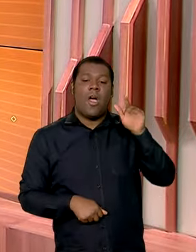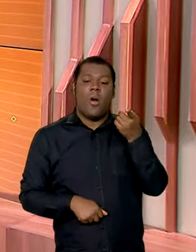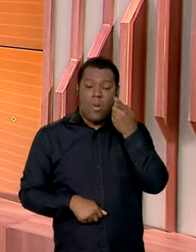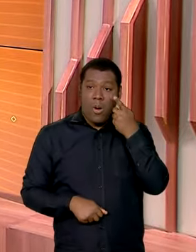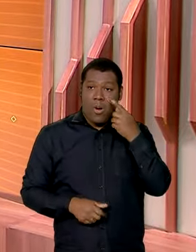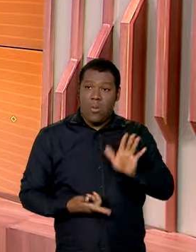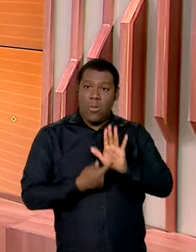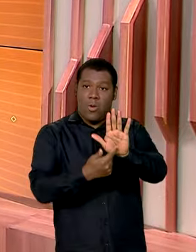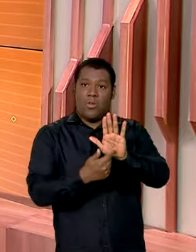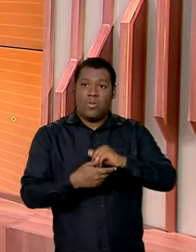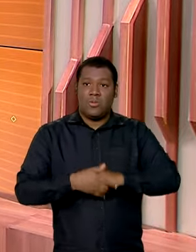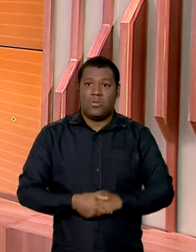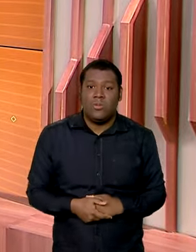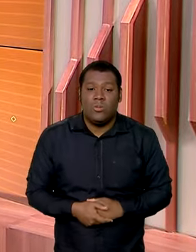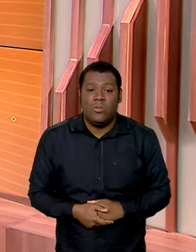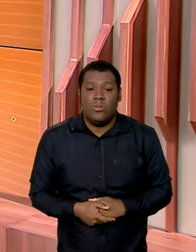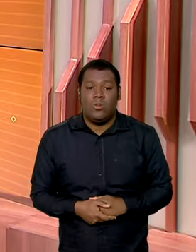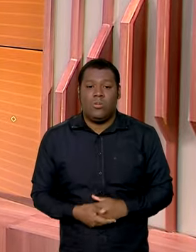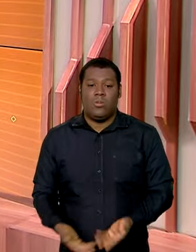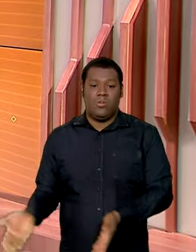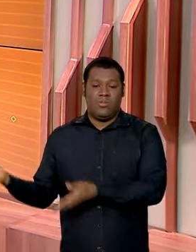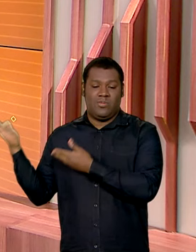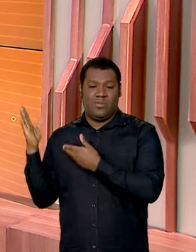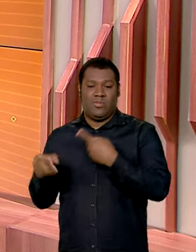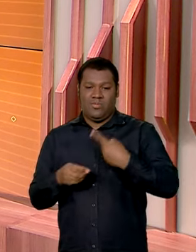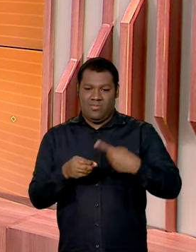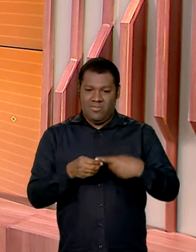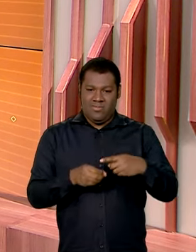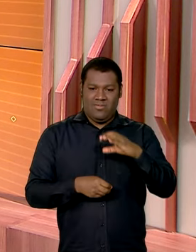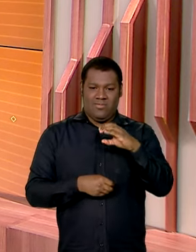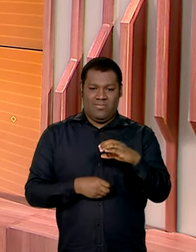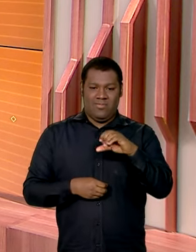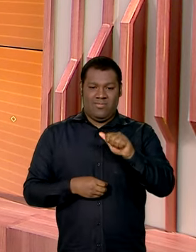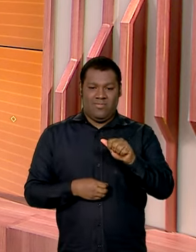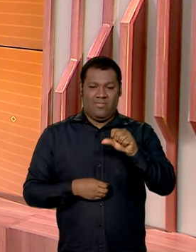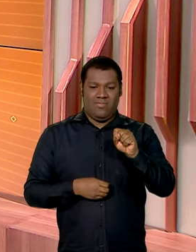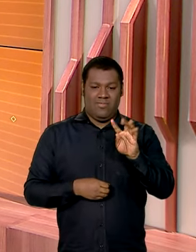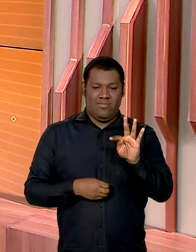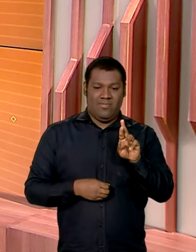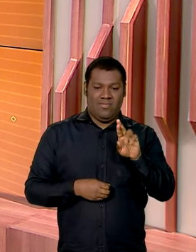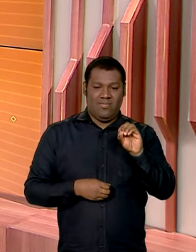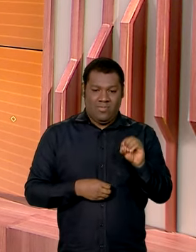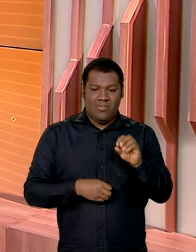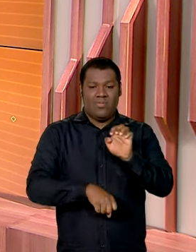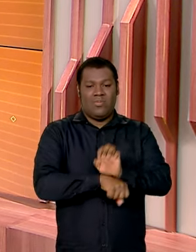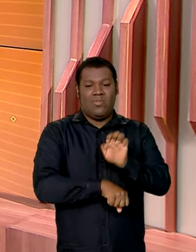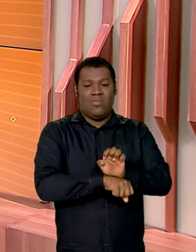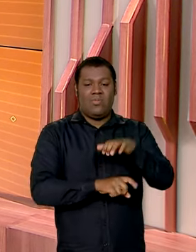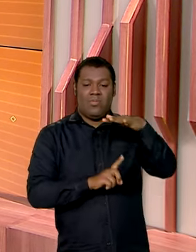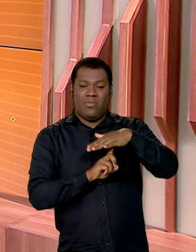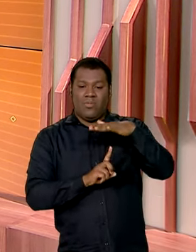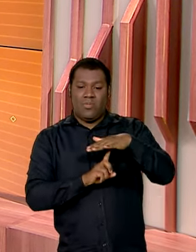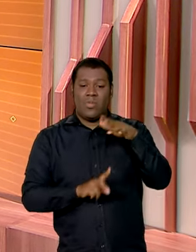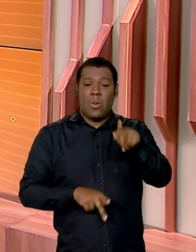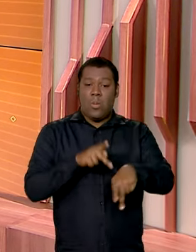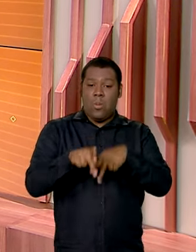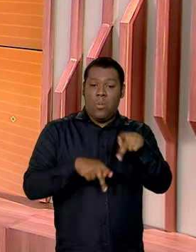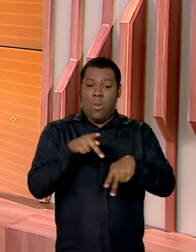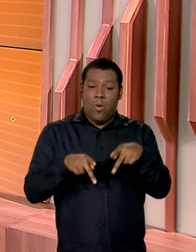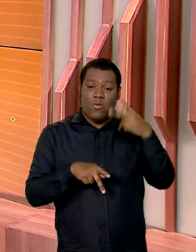consegue ver? Que nessa região de Castro, você confere aqui no mapa com a gente, tem uma população de pouco mais de